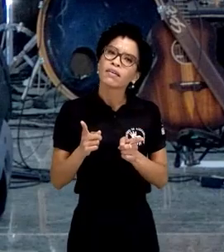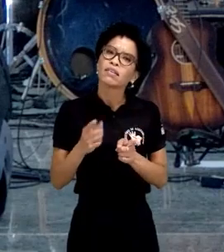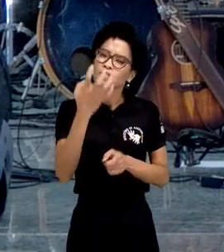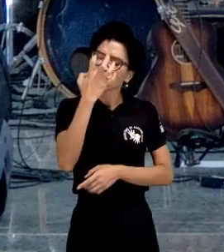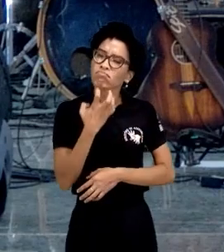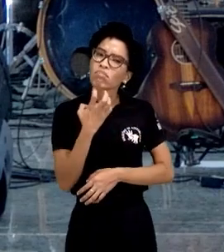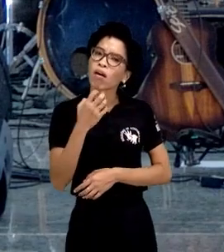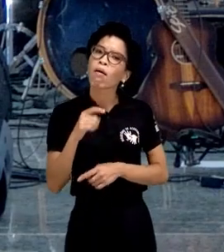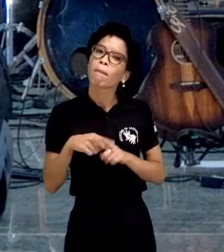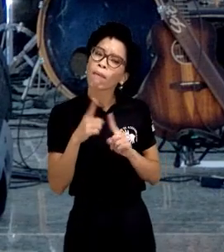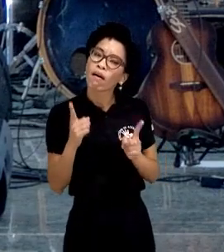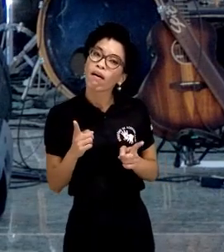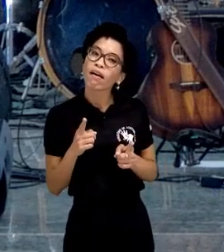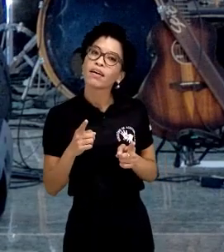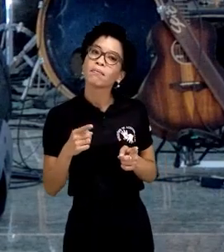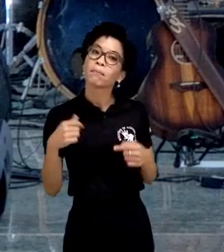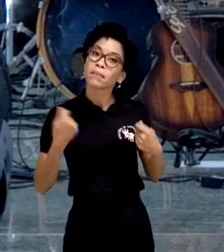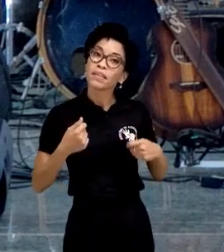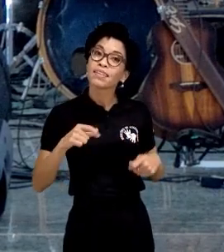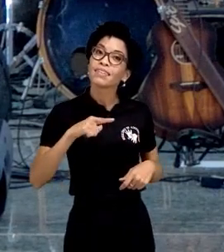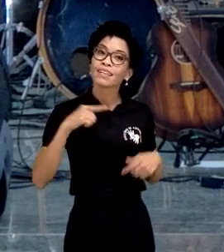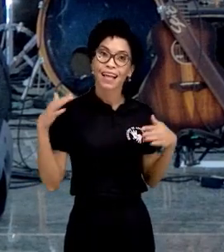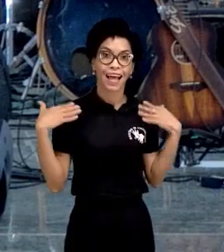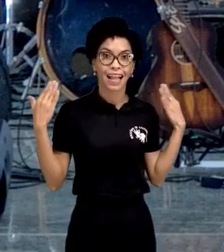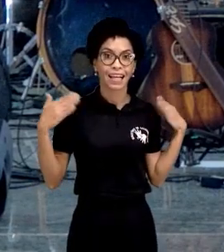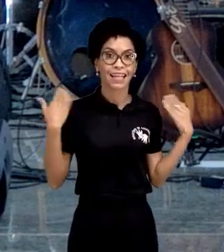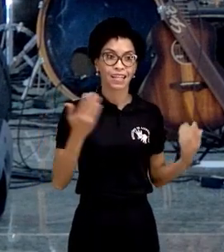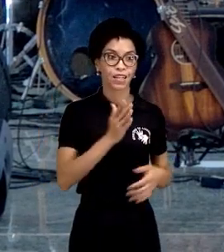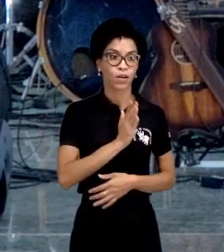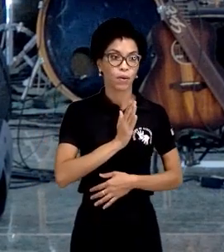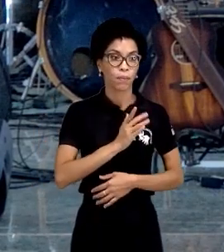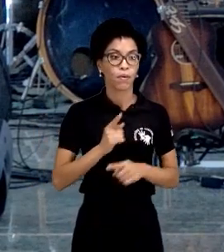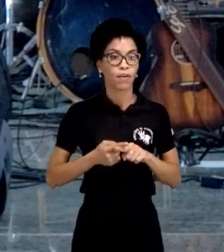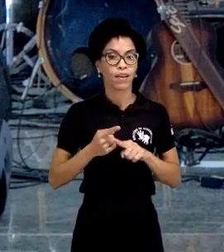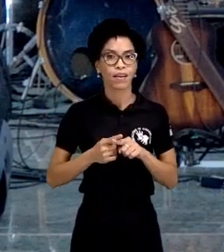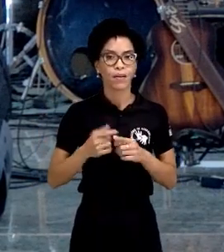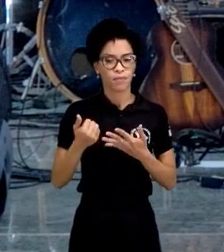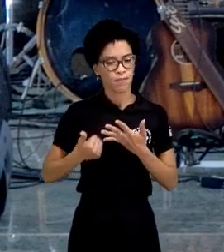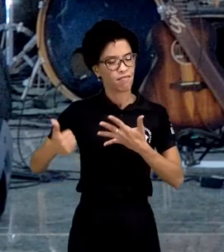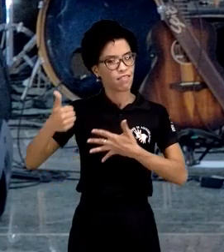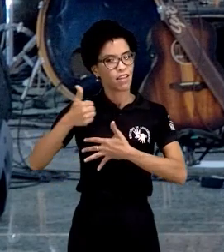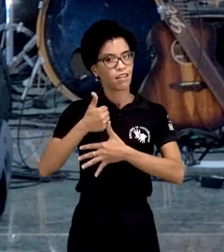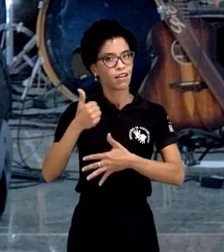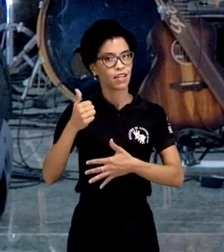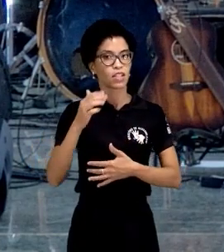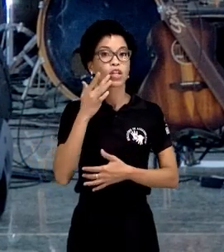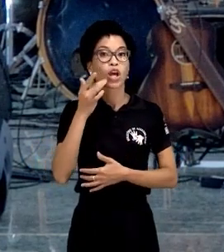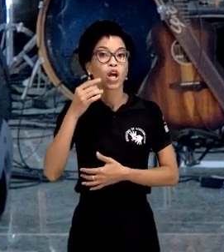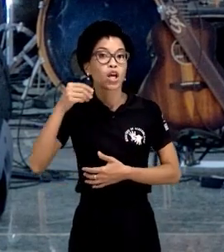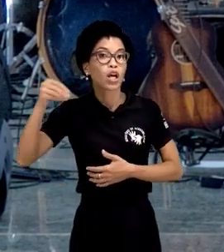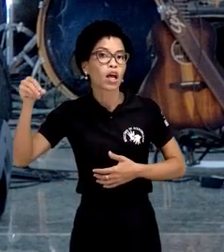nosso. Vocês já pensaram nisso? Nós estamos no lado da luz.